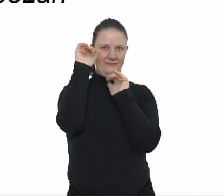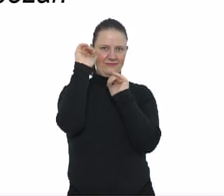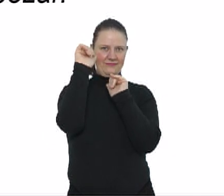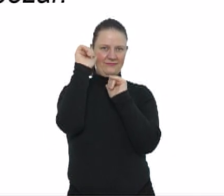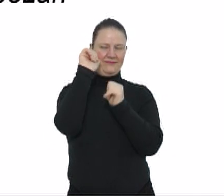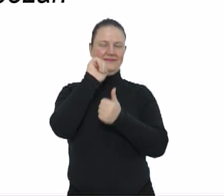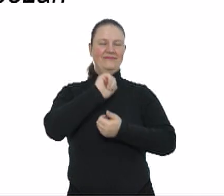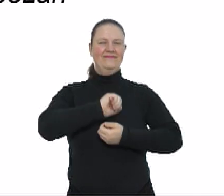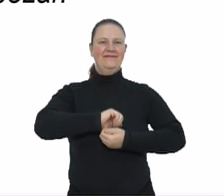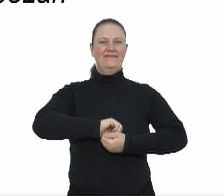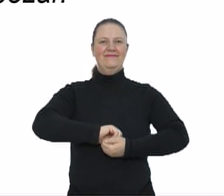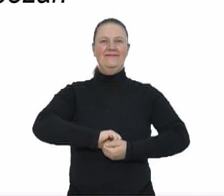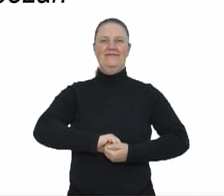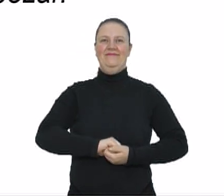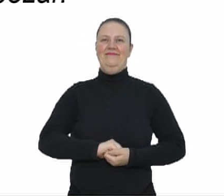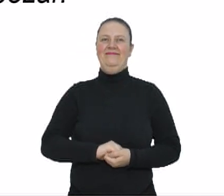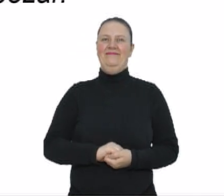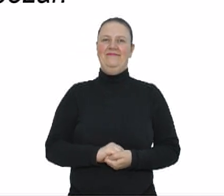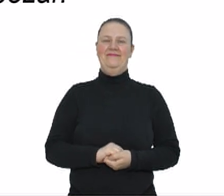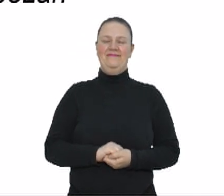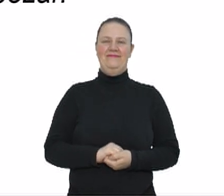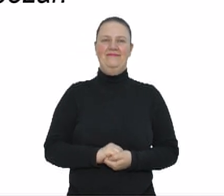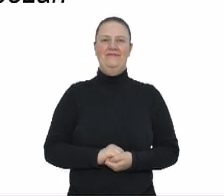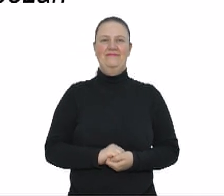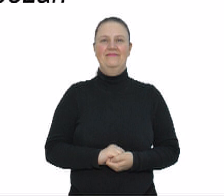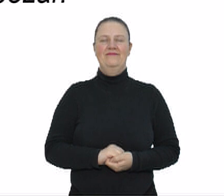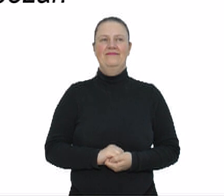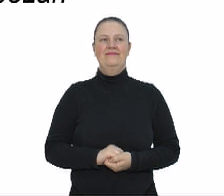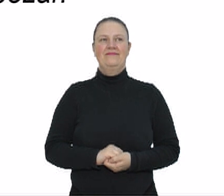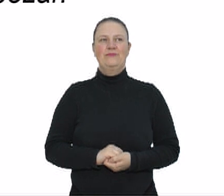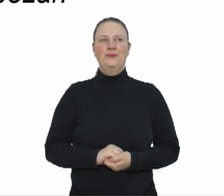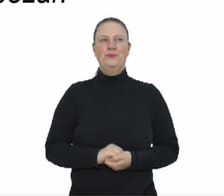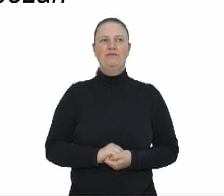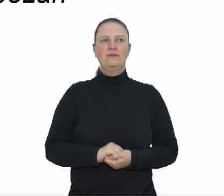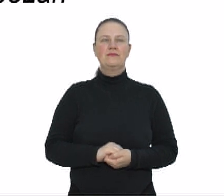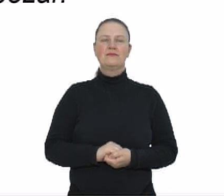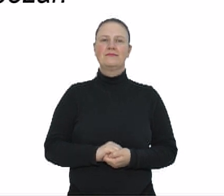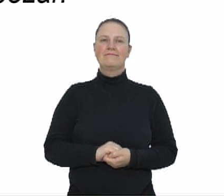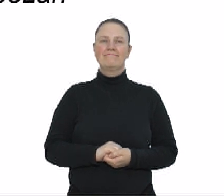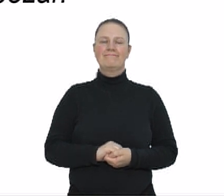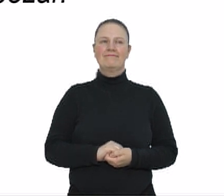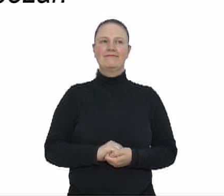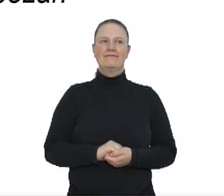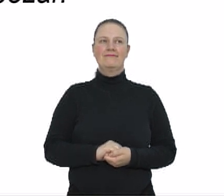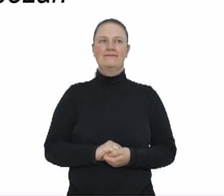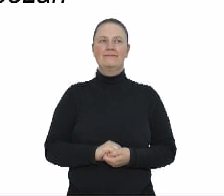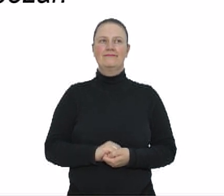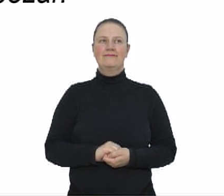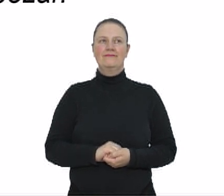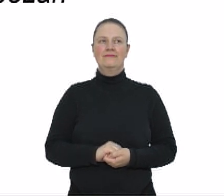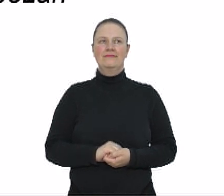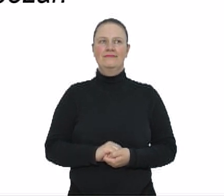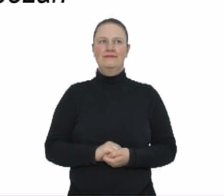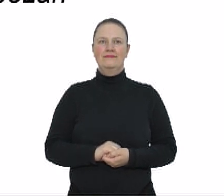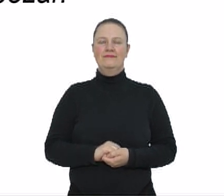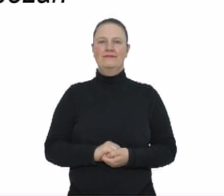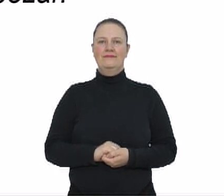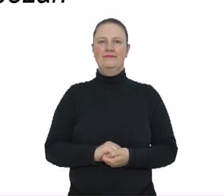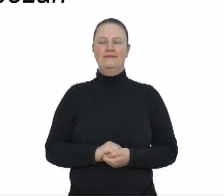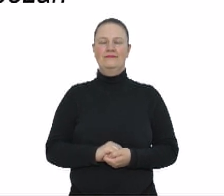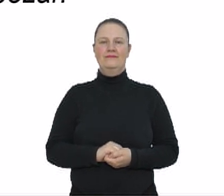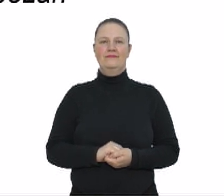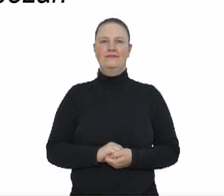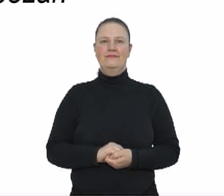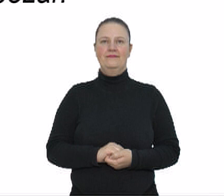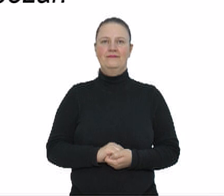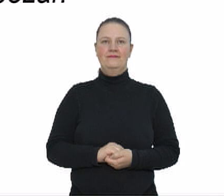volar conociendo otras ramas, recorriendo caminos, es intentar cambiar.